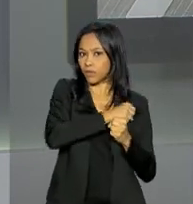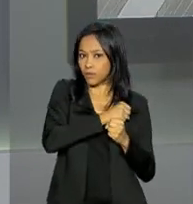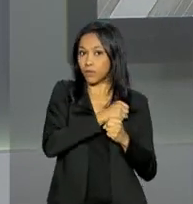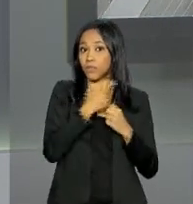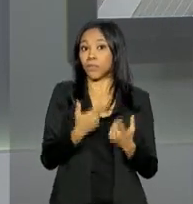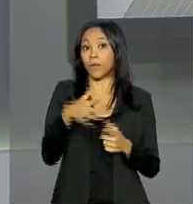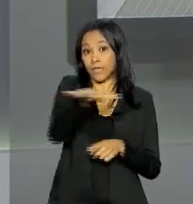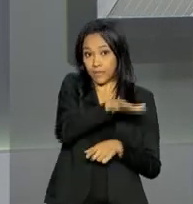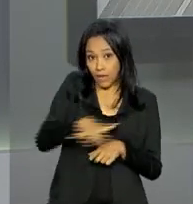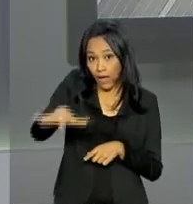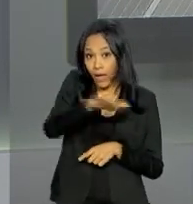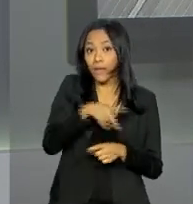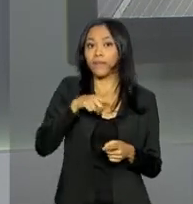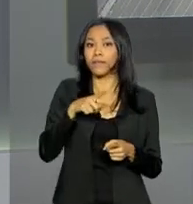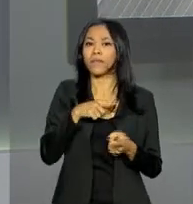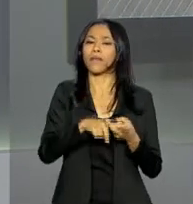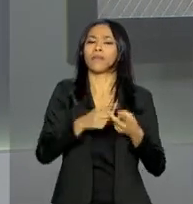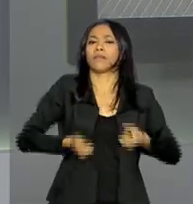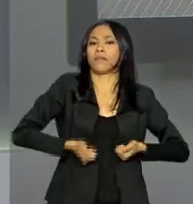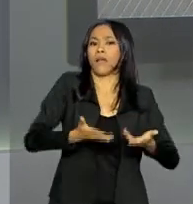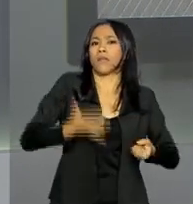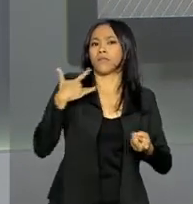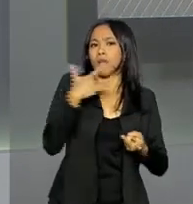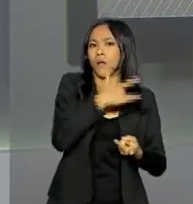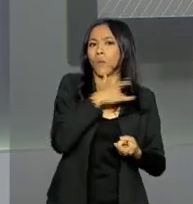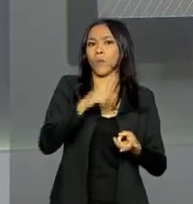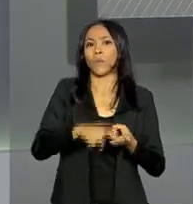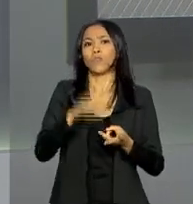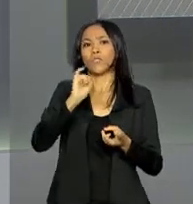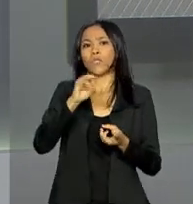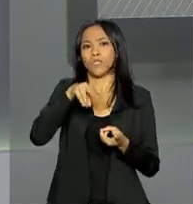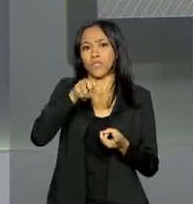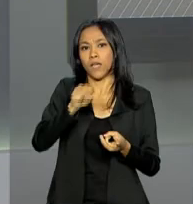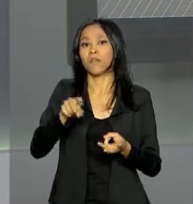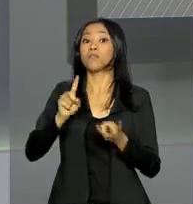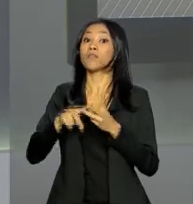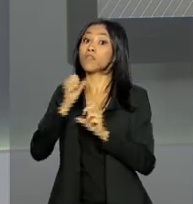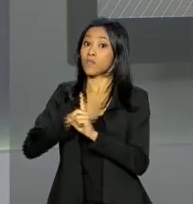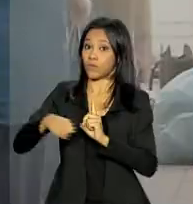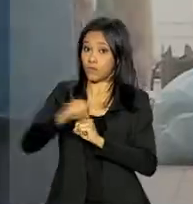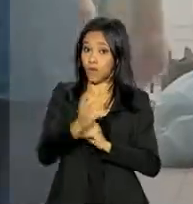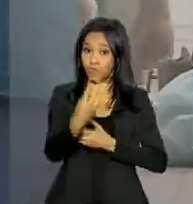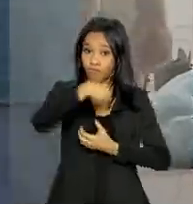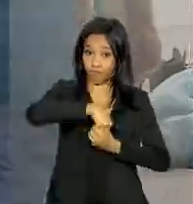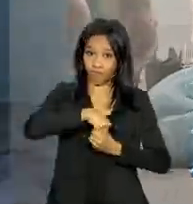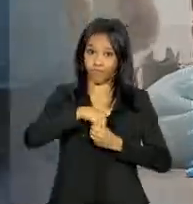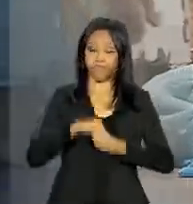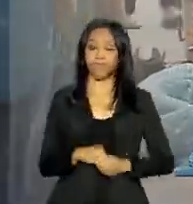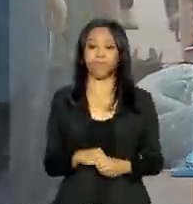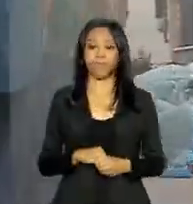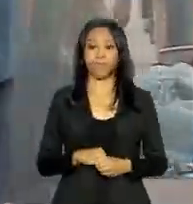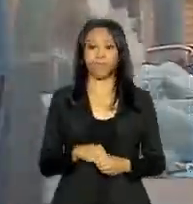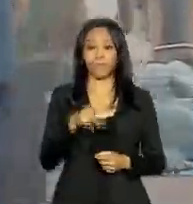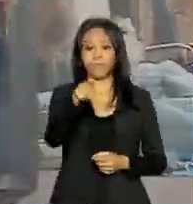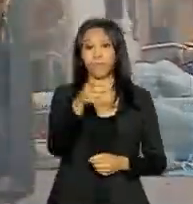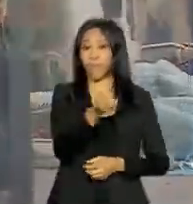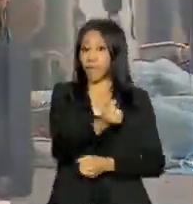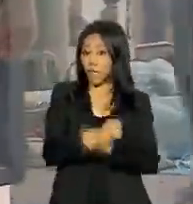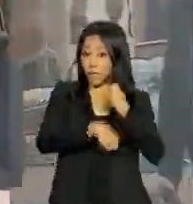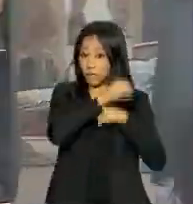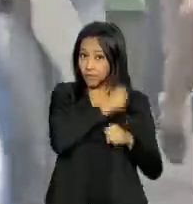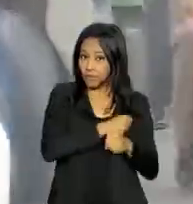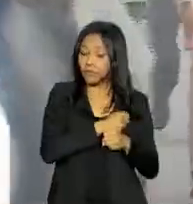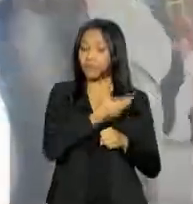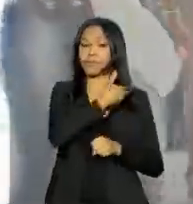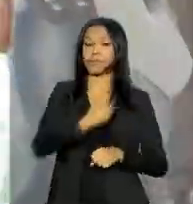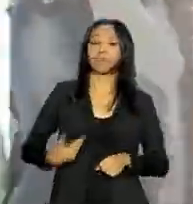seguridade social reúne gastos com saúde previdência e assistência social no ano passado o governo federal